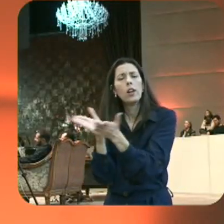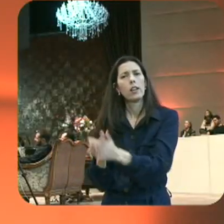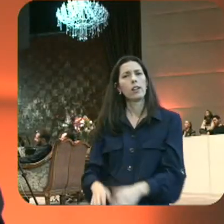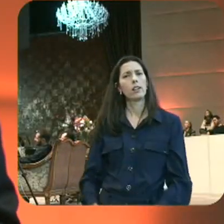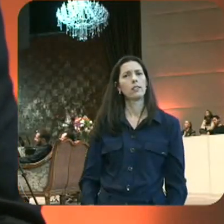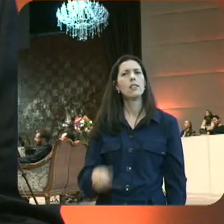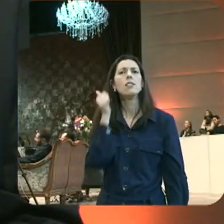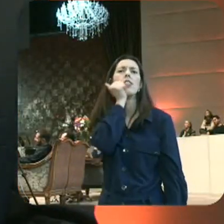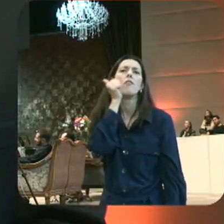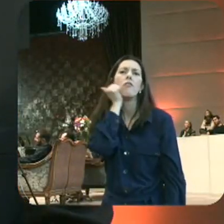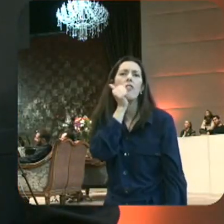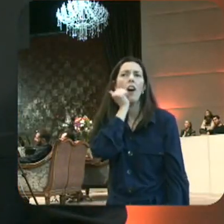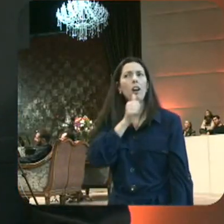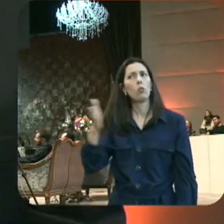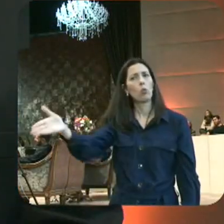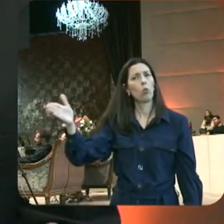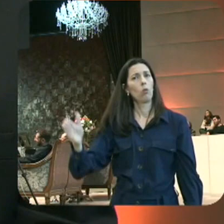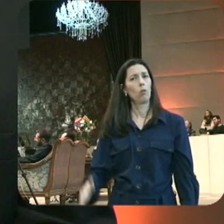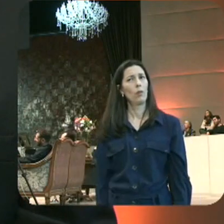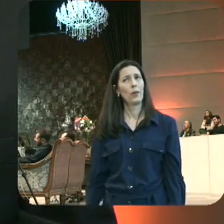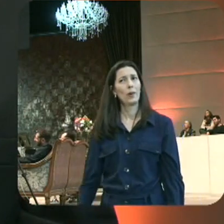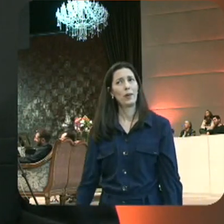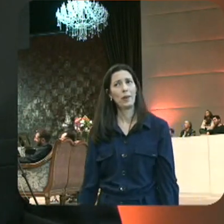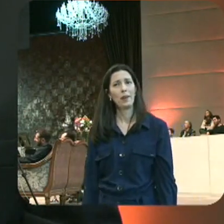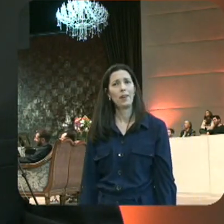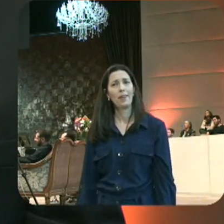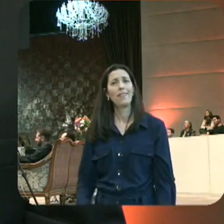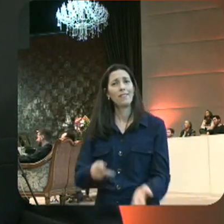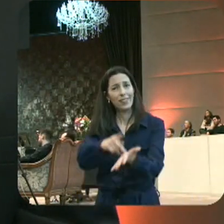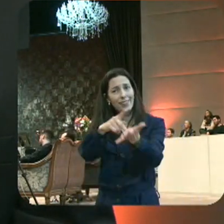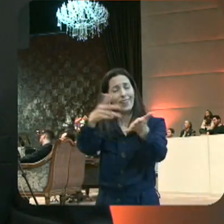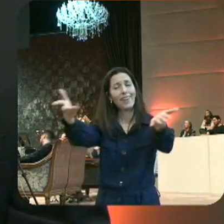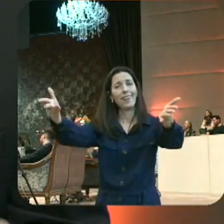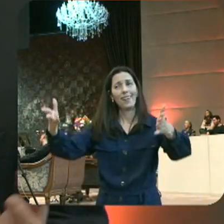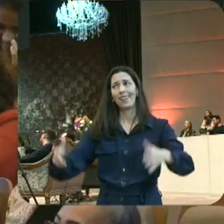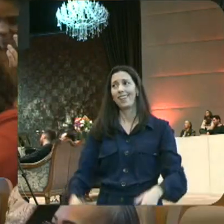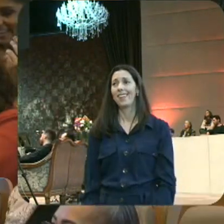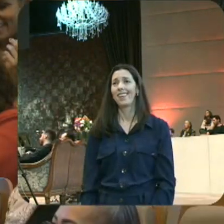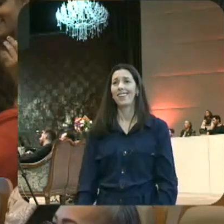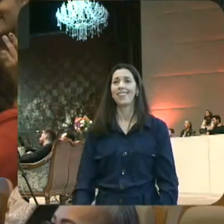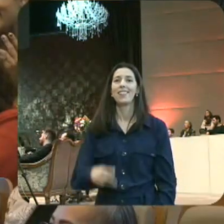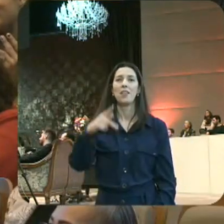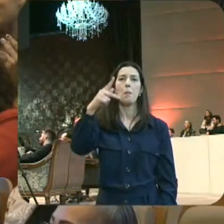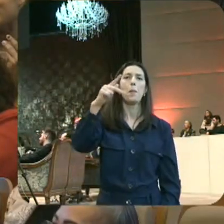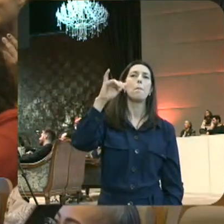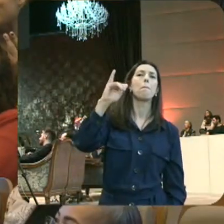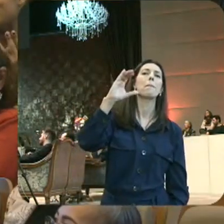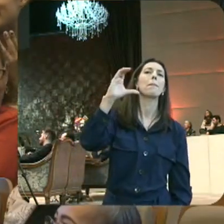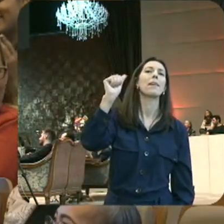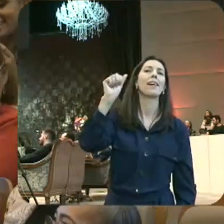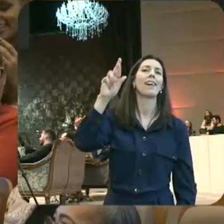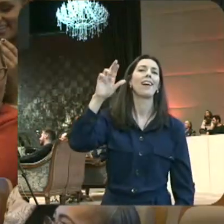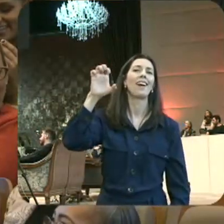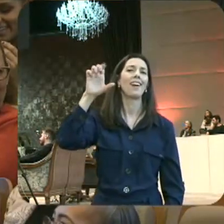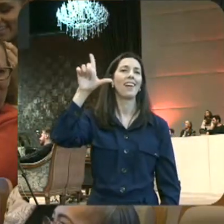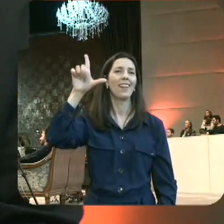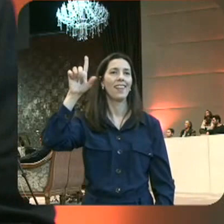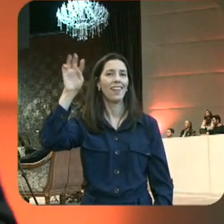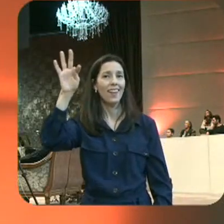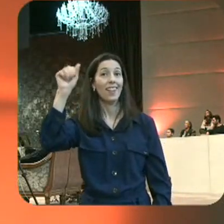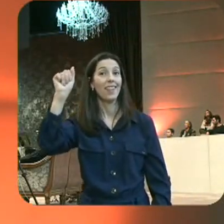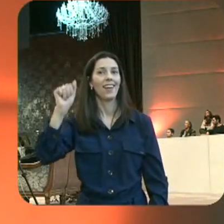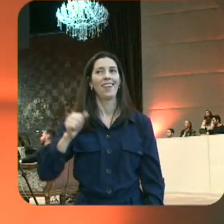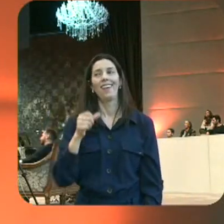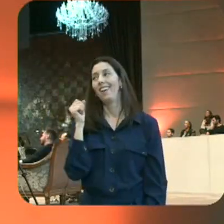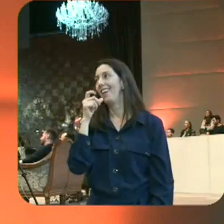Picareta mesmo. Não é verdade? Mas assim, meu Deus. Aí eu falei para minha mulher: eu